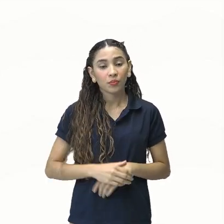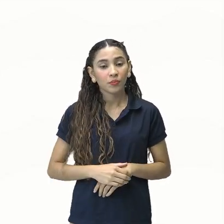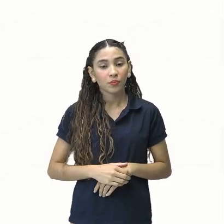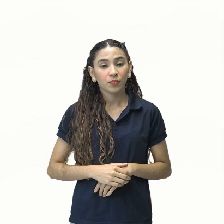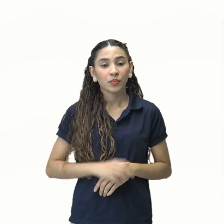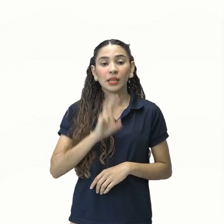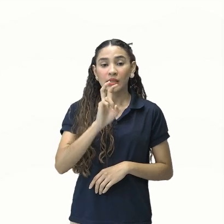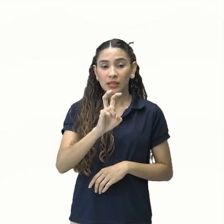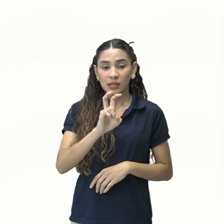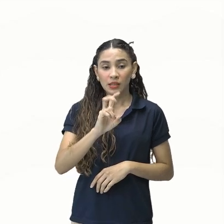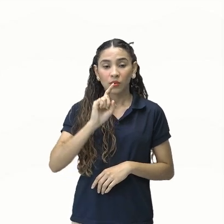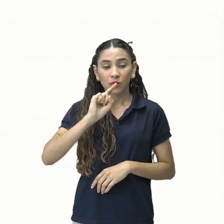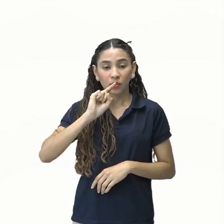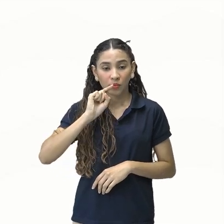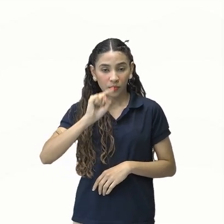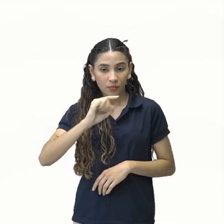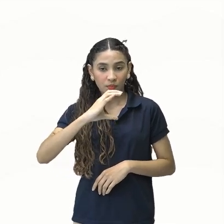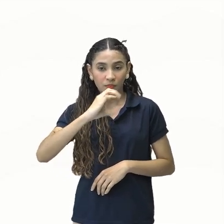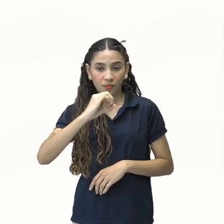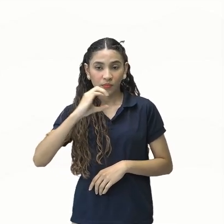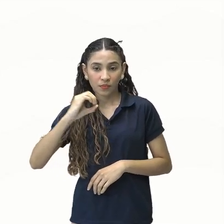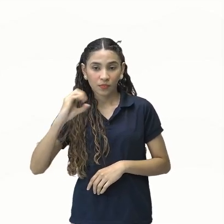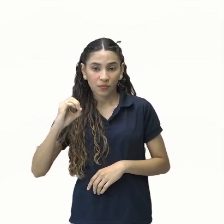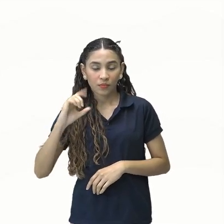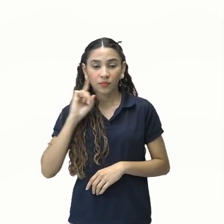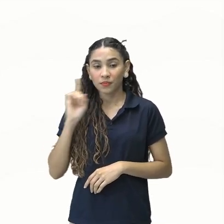por 5.000.